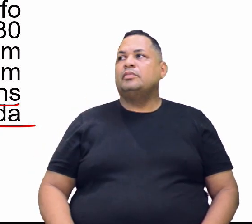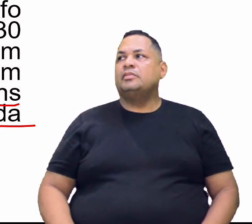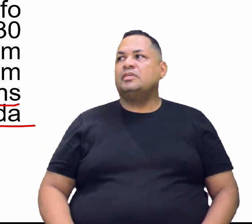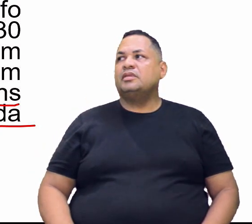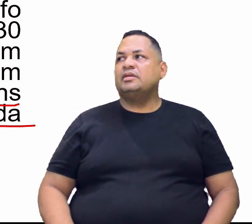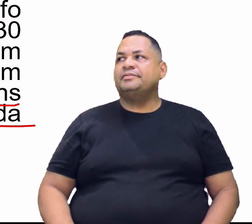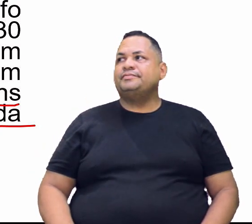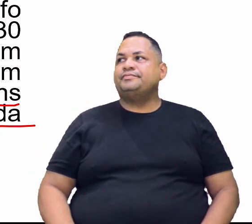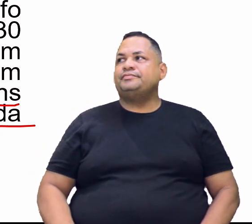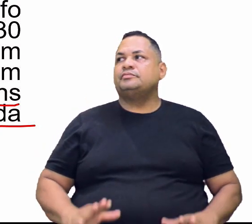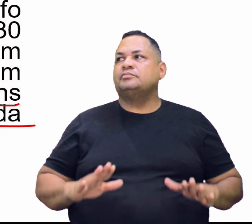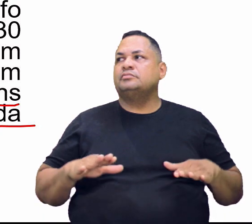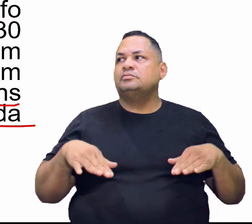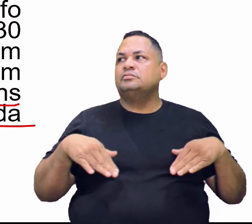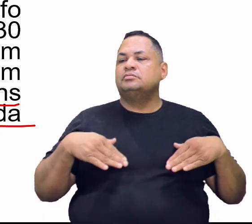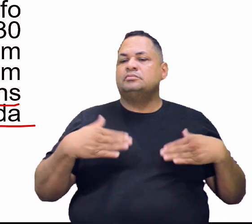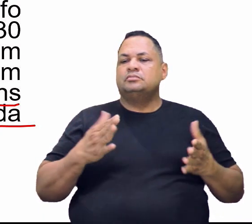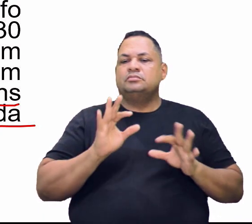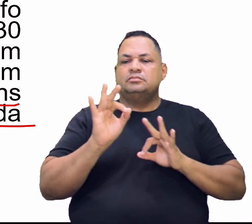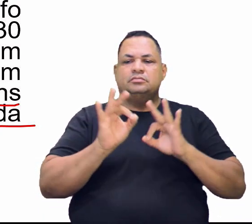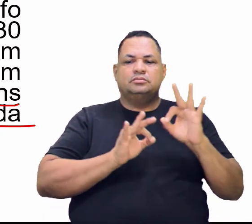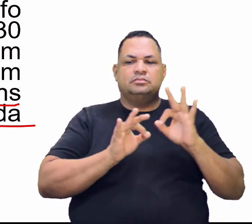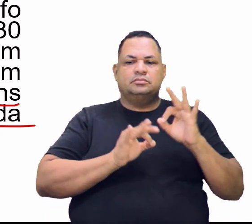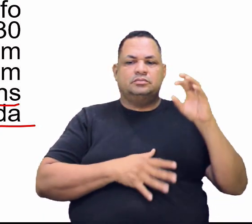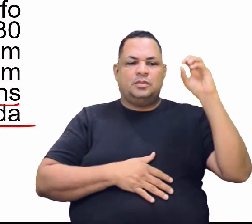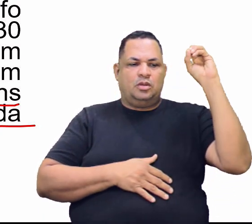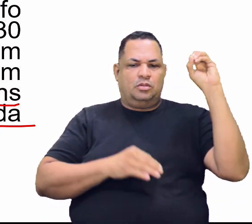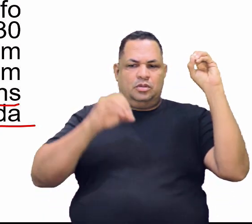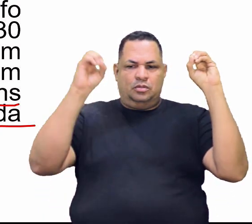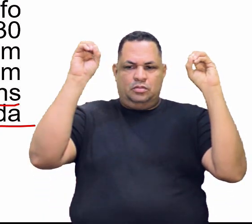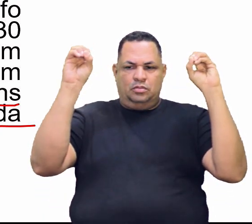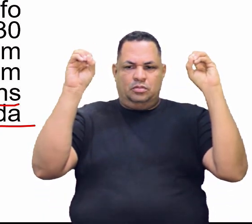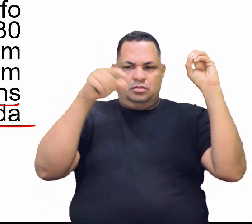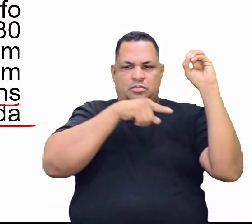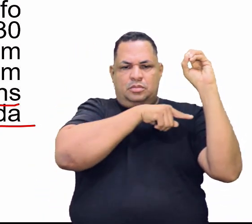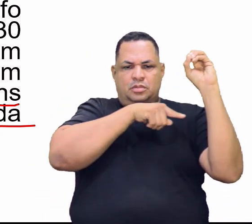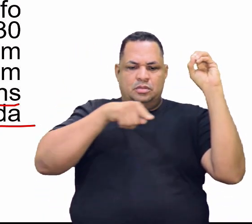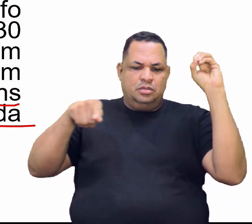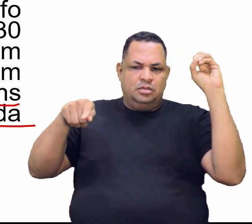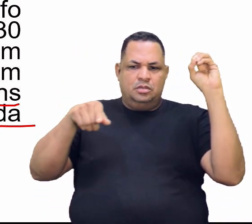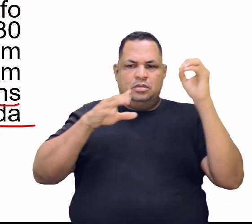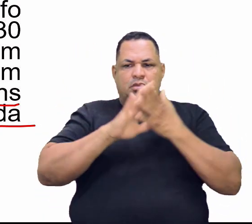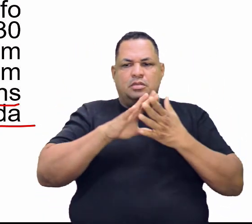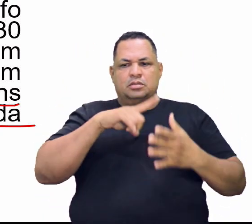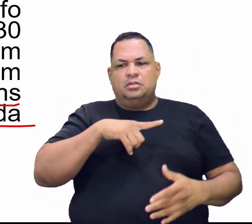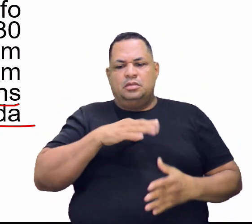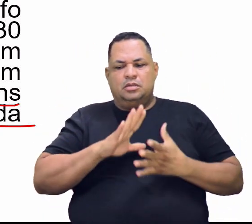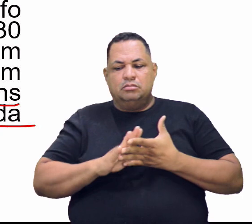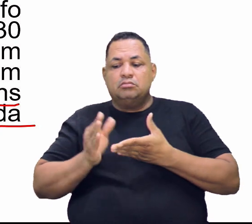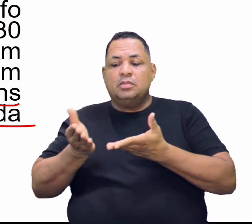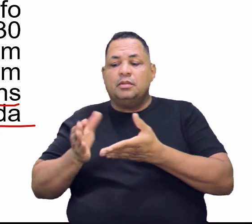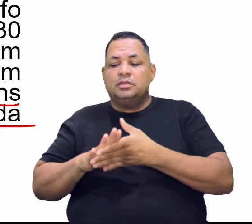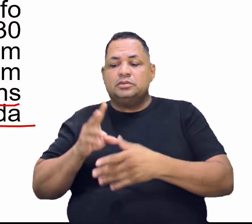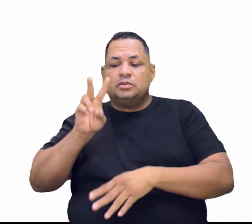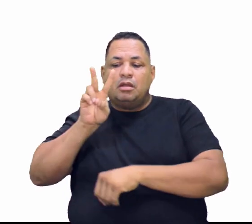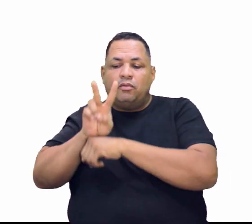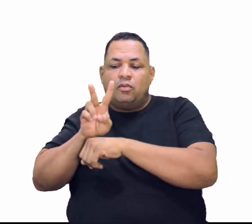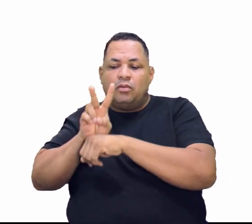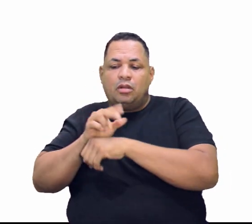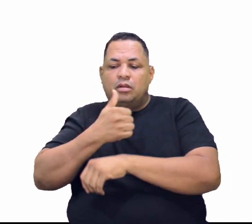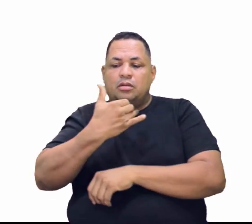da Polícia Florestal em Candeias. Houve o desmoronamento do barranco que levou embora. Mas